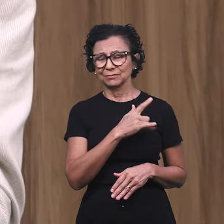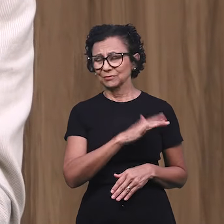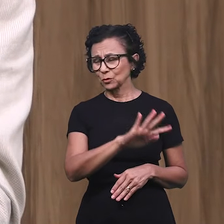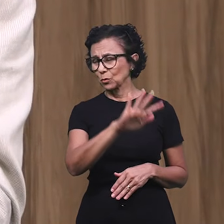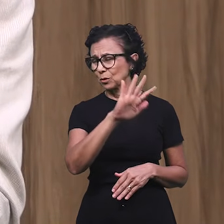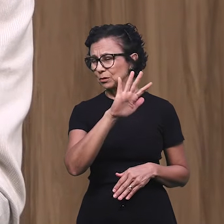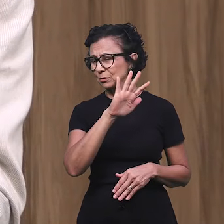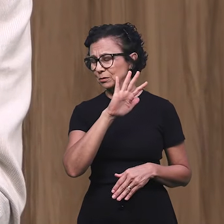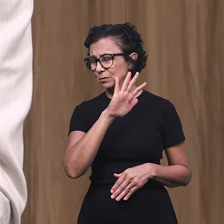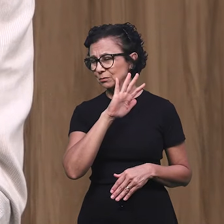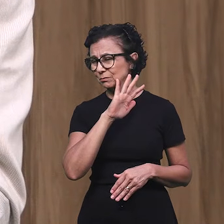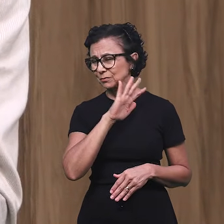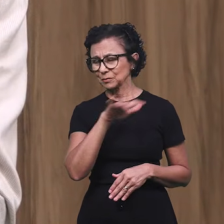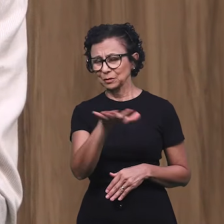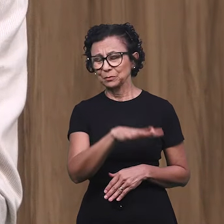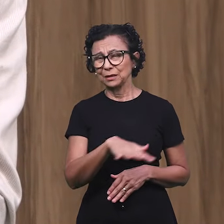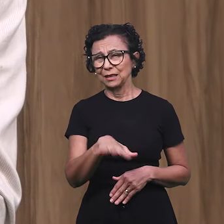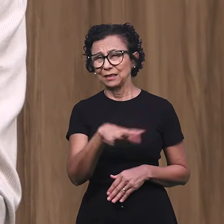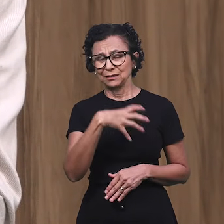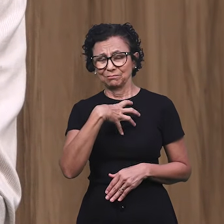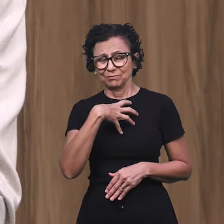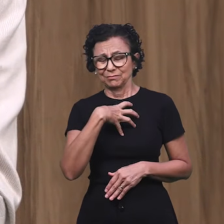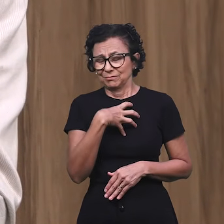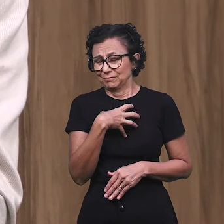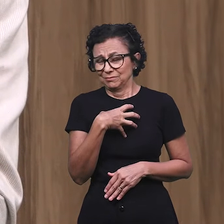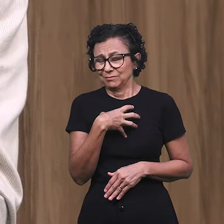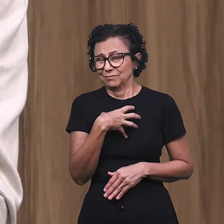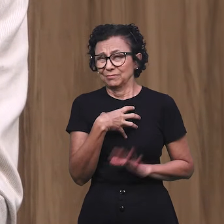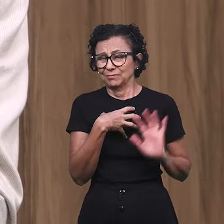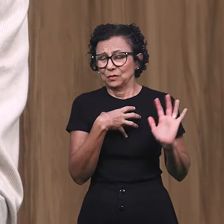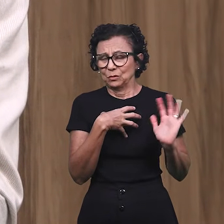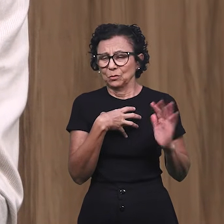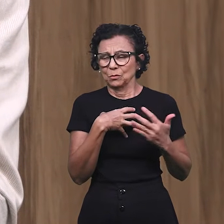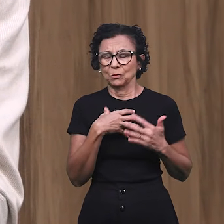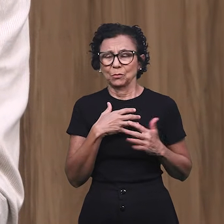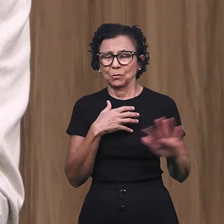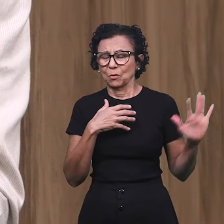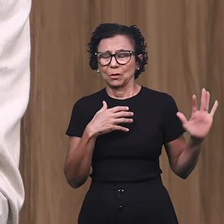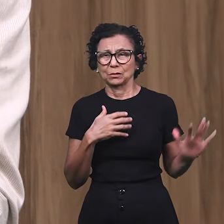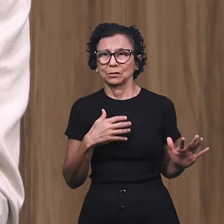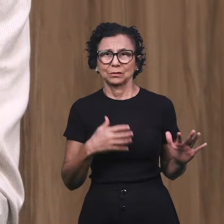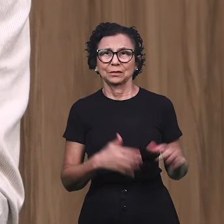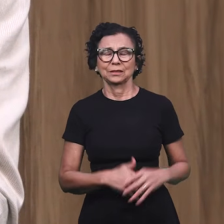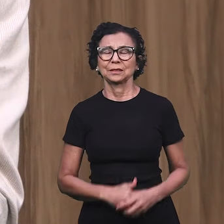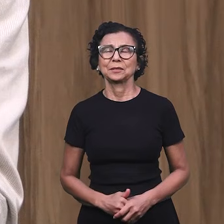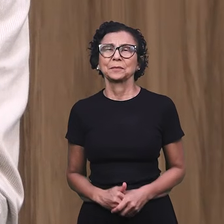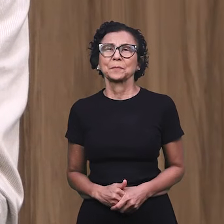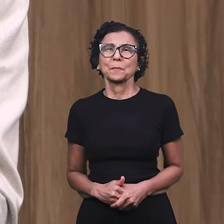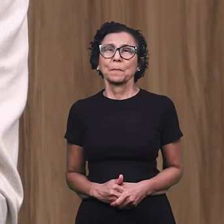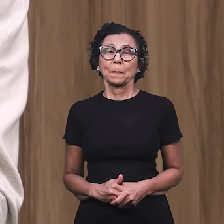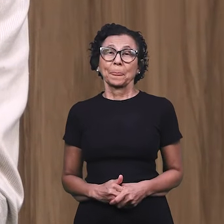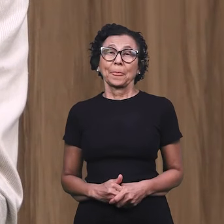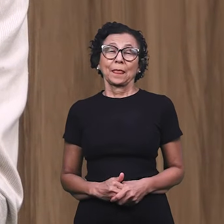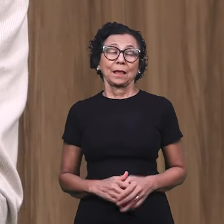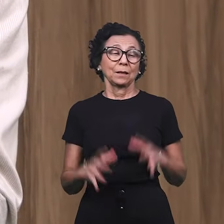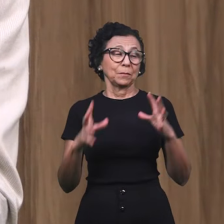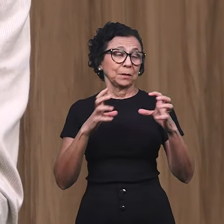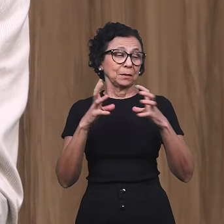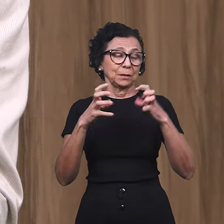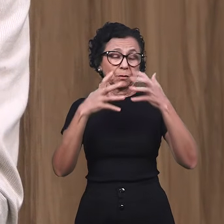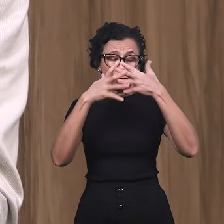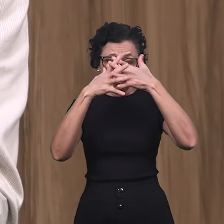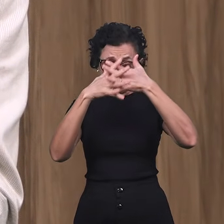é uma frase comum, né, nossa, que todo mundo diz, né? Que a casa é o refúgio do guerreiro no fim do dia,